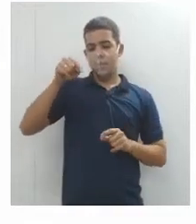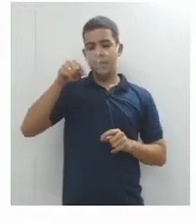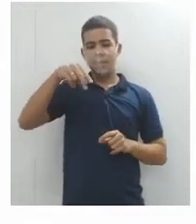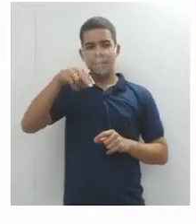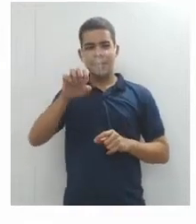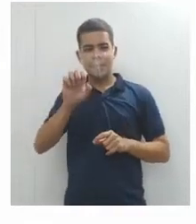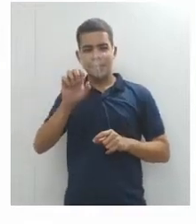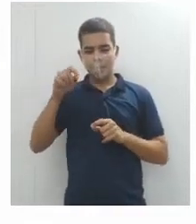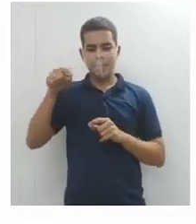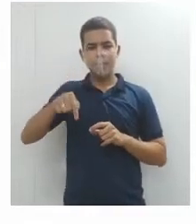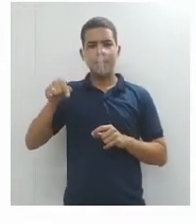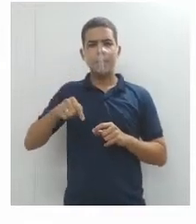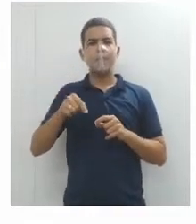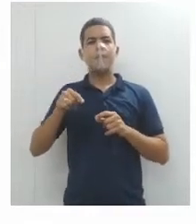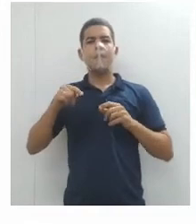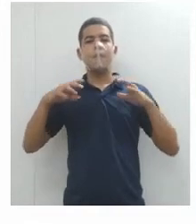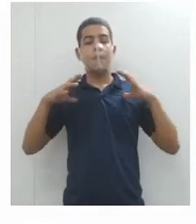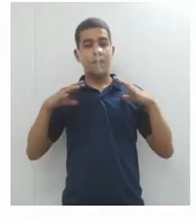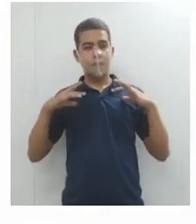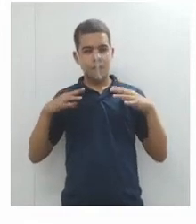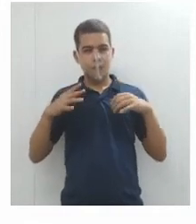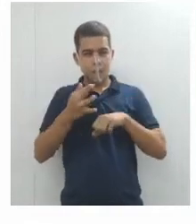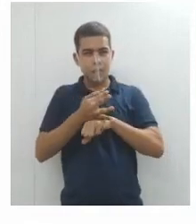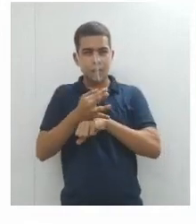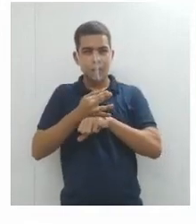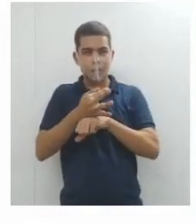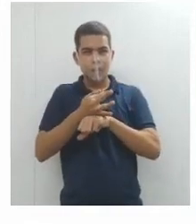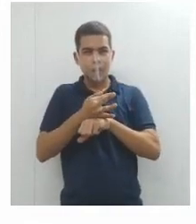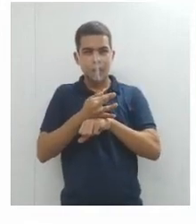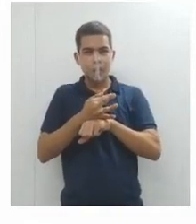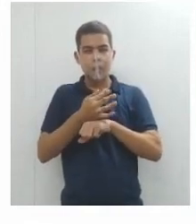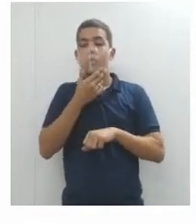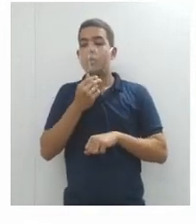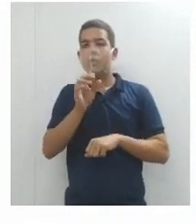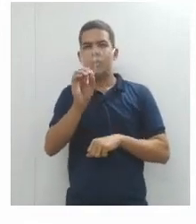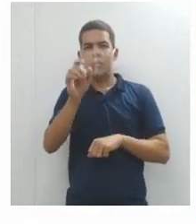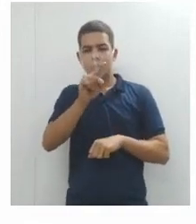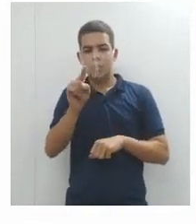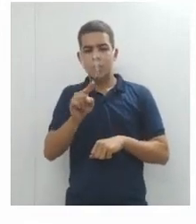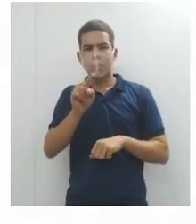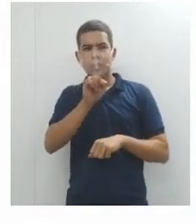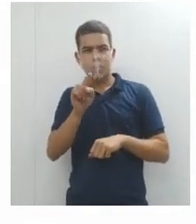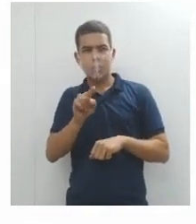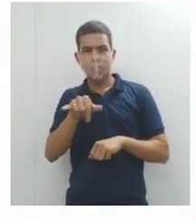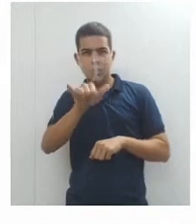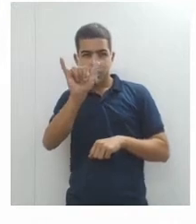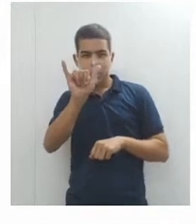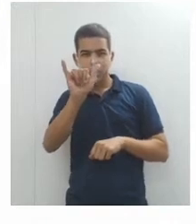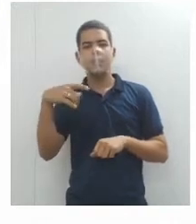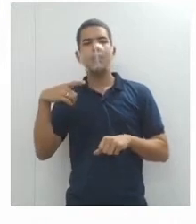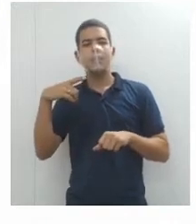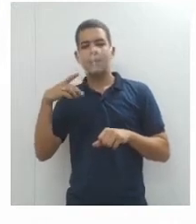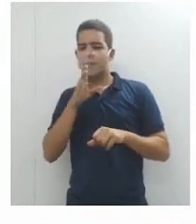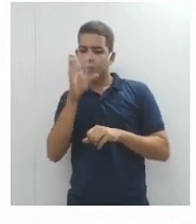férias, Ozzy esteve na praia. Aí o personagem grita, porque o balãozinho está indicando